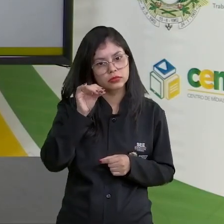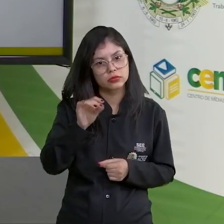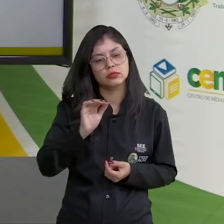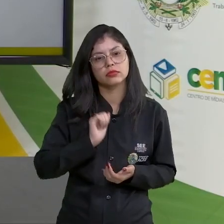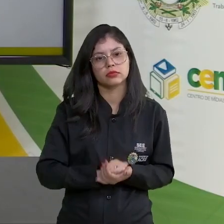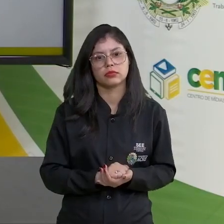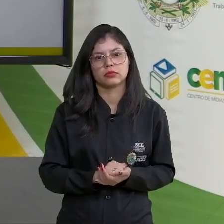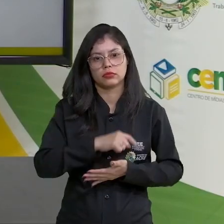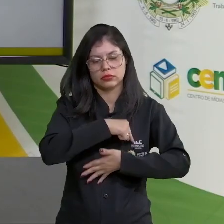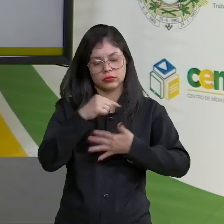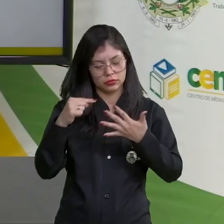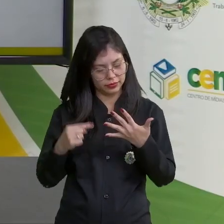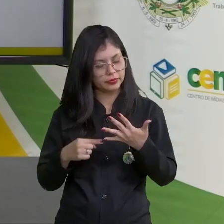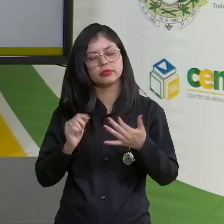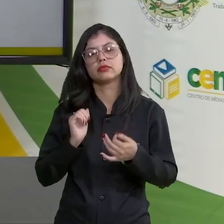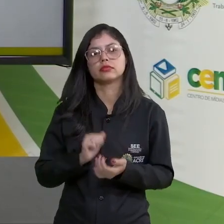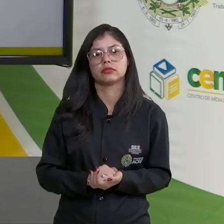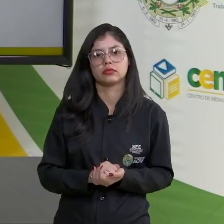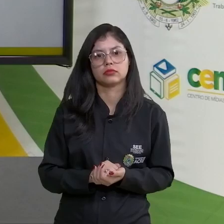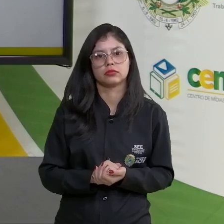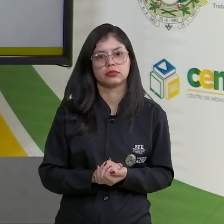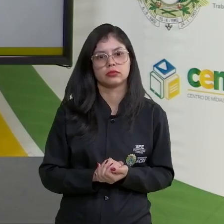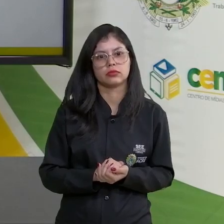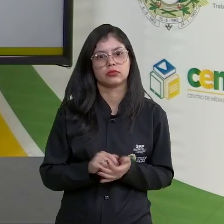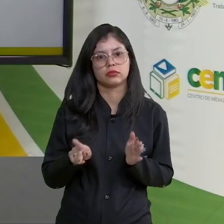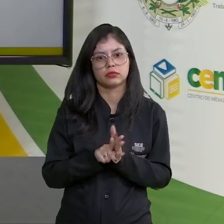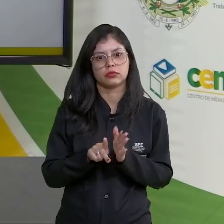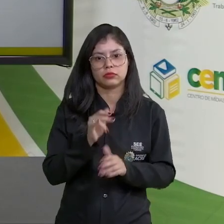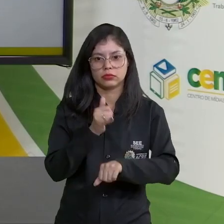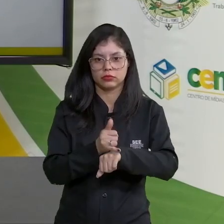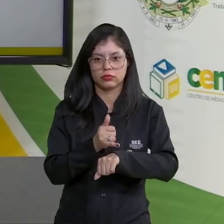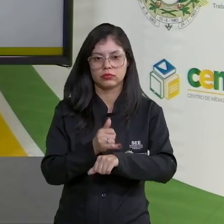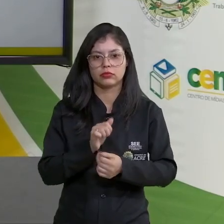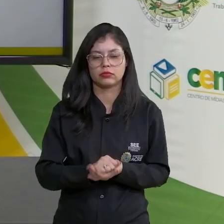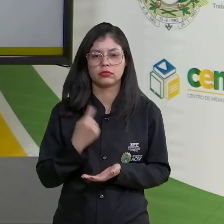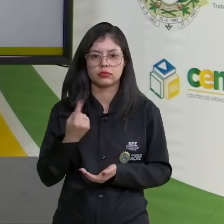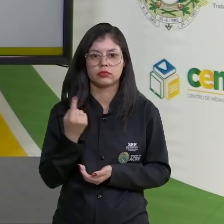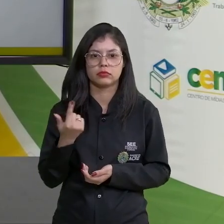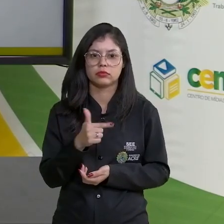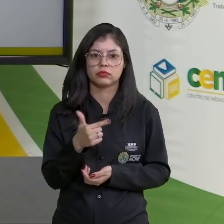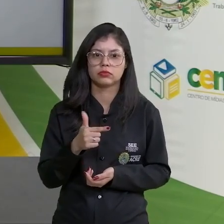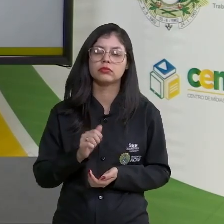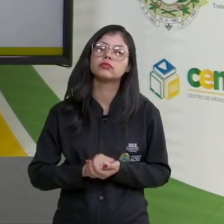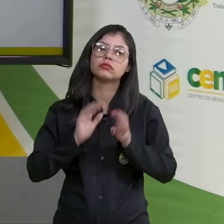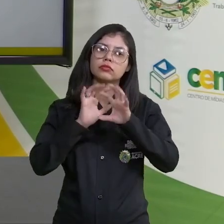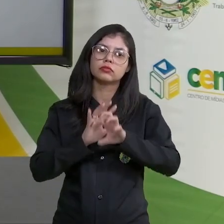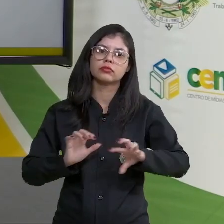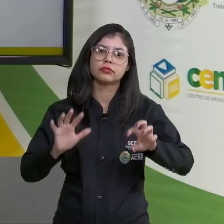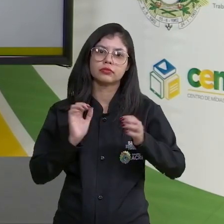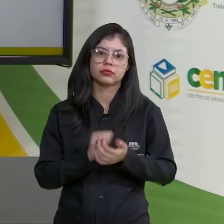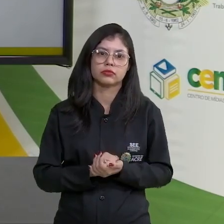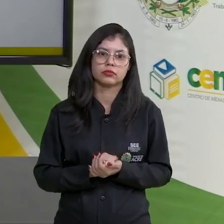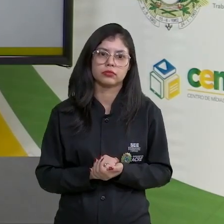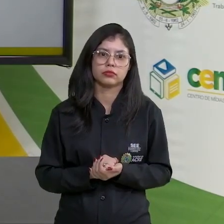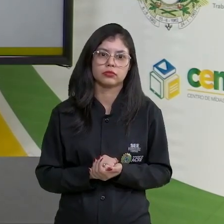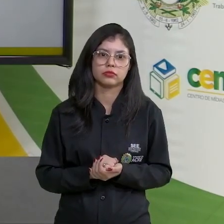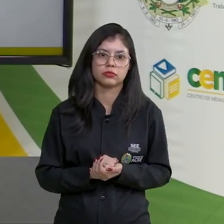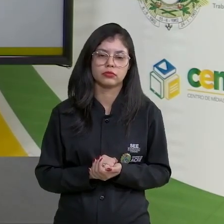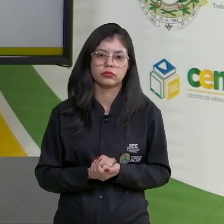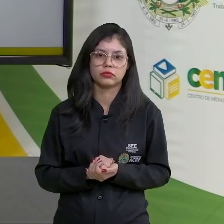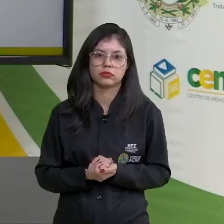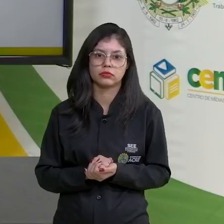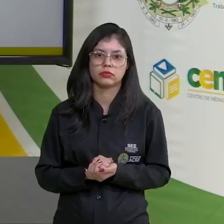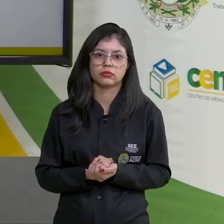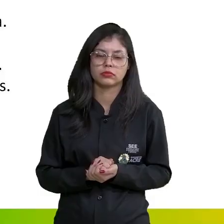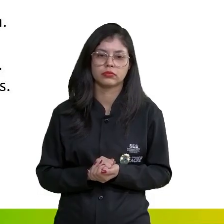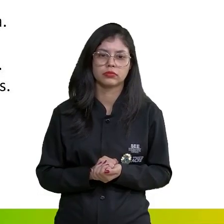ele é um elemento para o suprimento de ferro. Então, é a única aí que não é gás. Tranquilo, né? Vamos